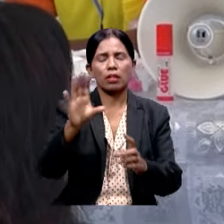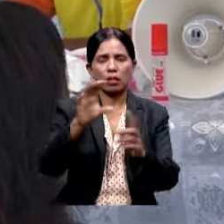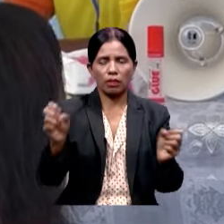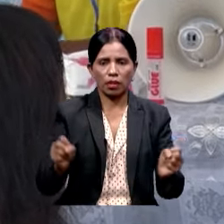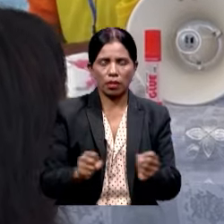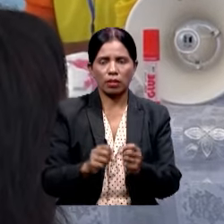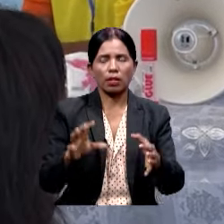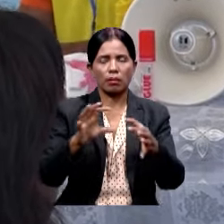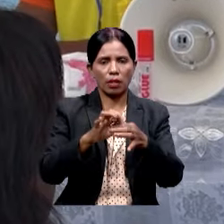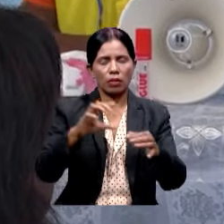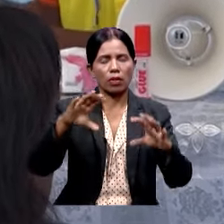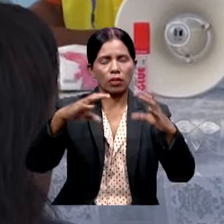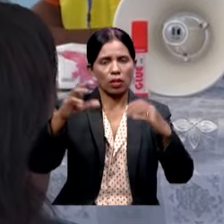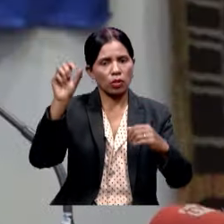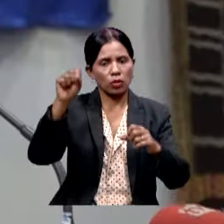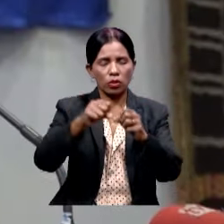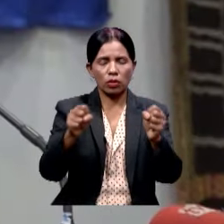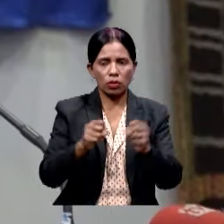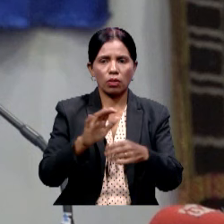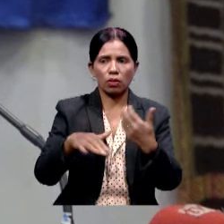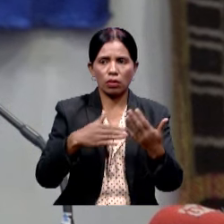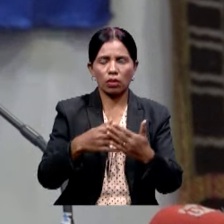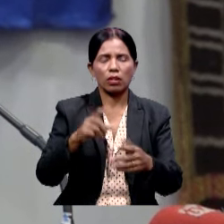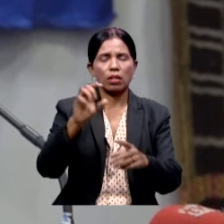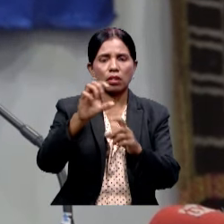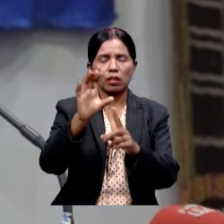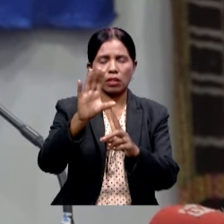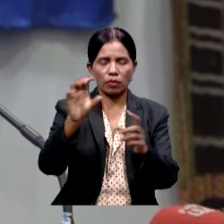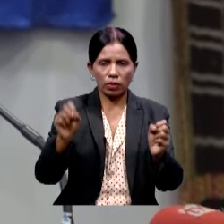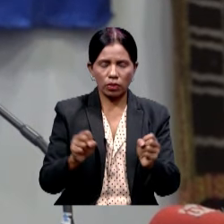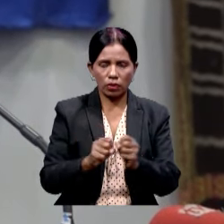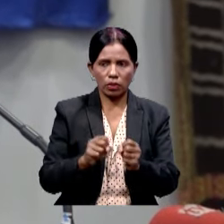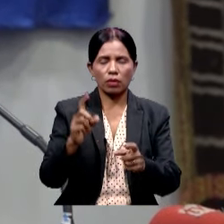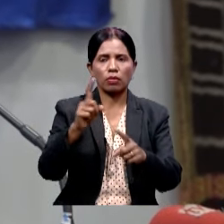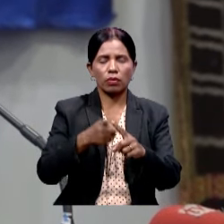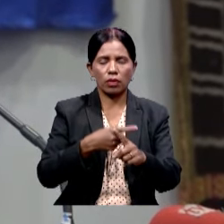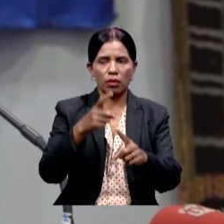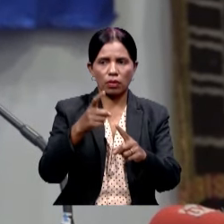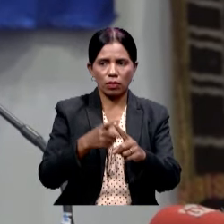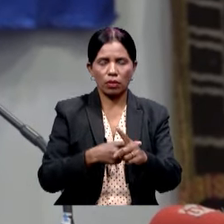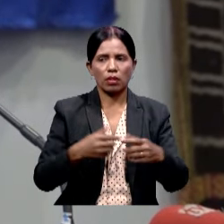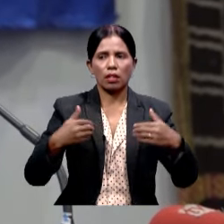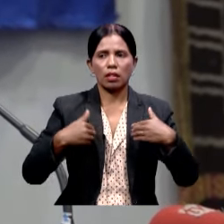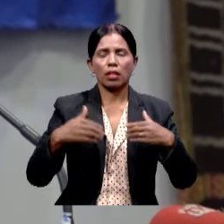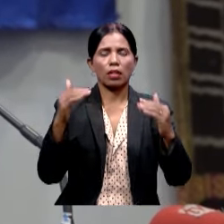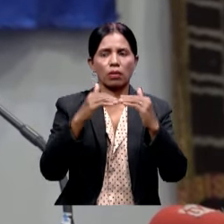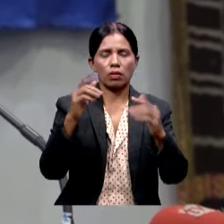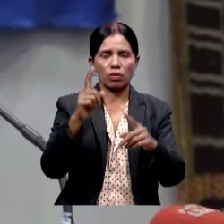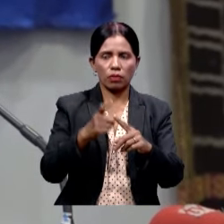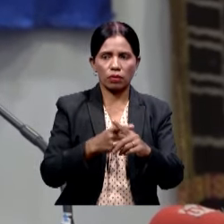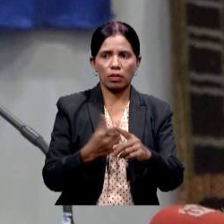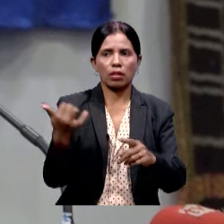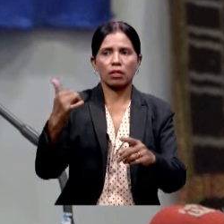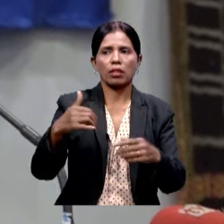membro do Conselho do Suco, Sira. Se fizer Sira, fula, e já senhas de presença, reunião. Se a reunião, fula, Sira, ralo, seria